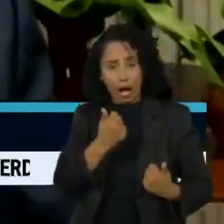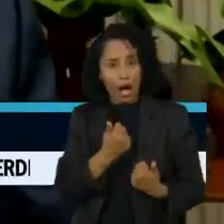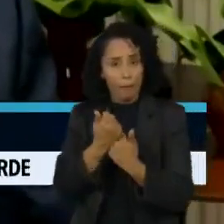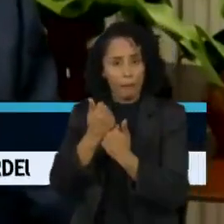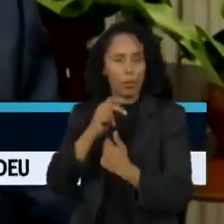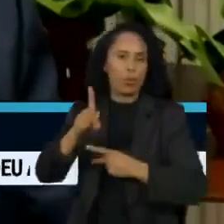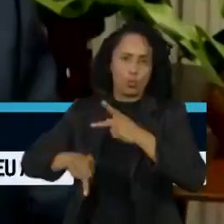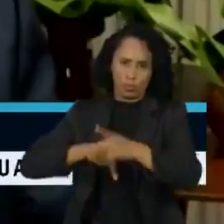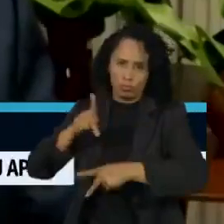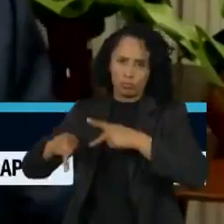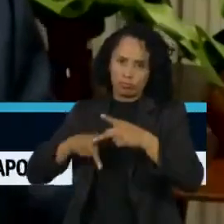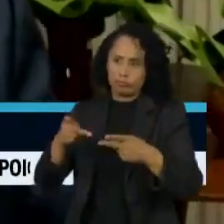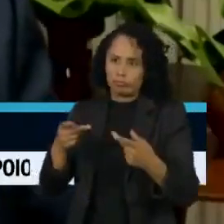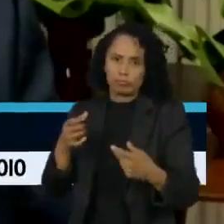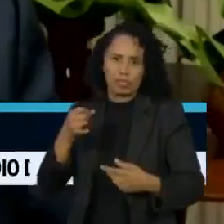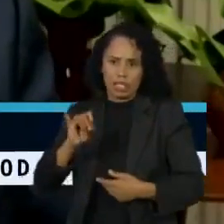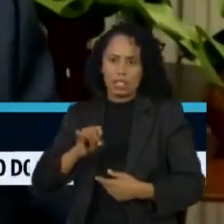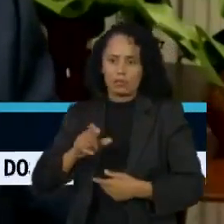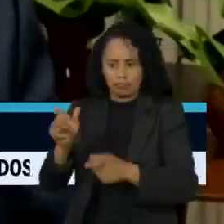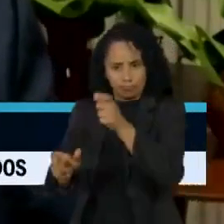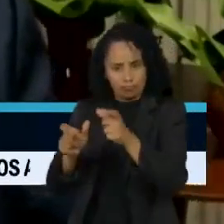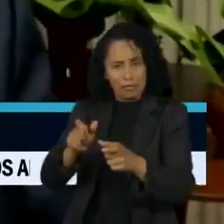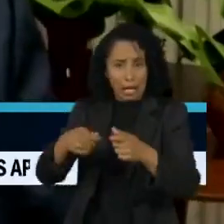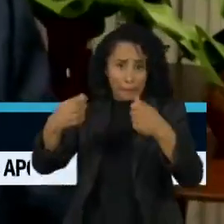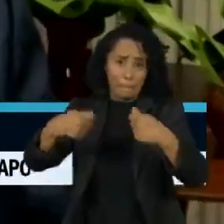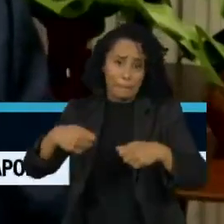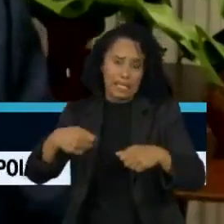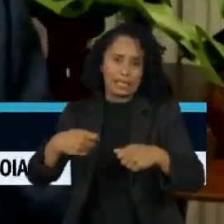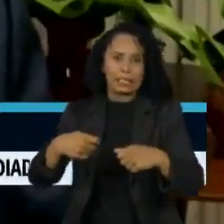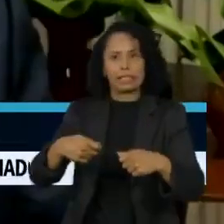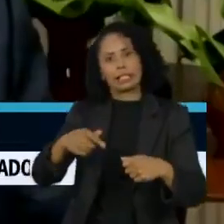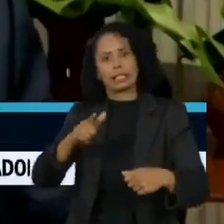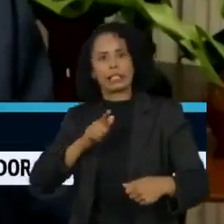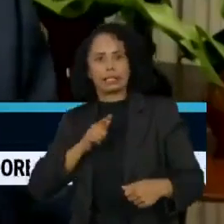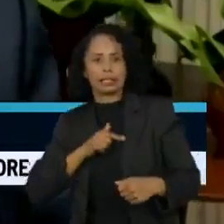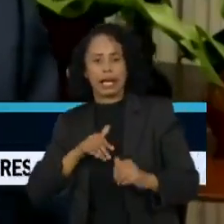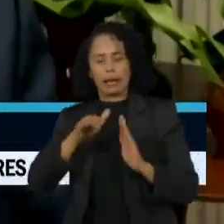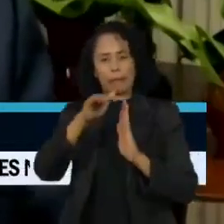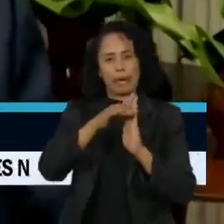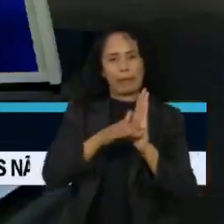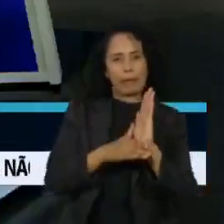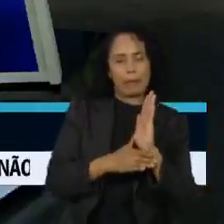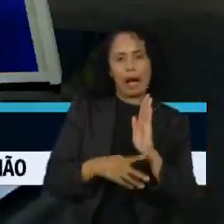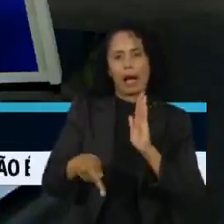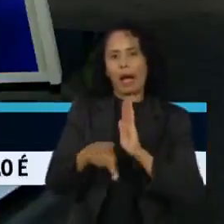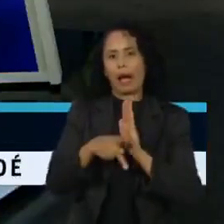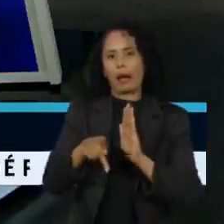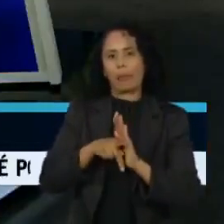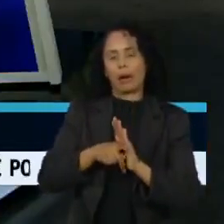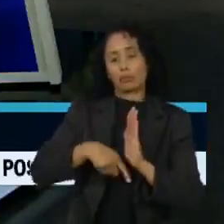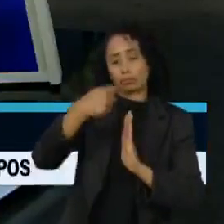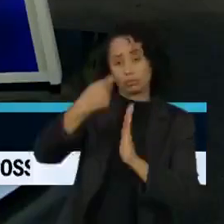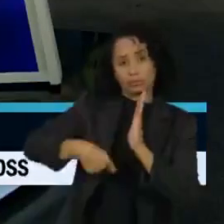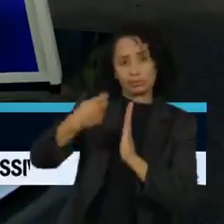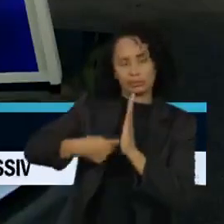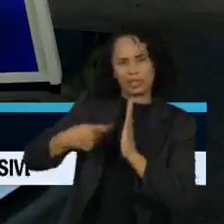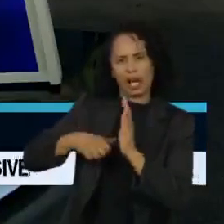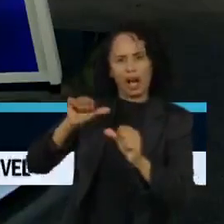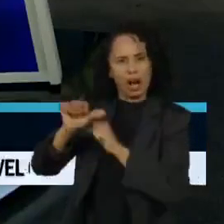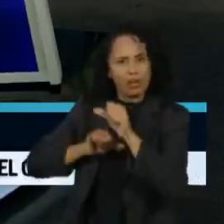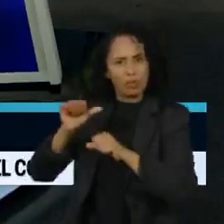população, mesmo que haja necessidade de fazer uma alteração das taxações, de modo que se garanta nesse momento